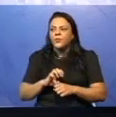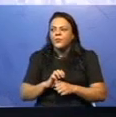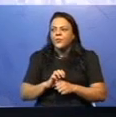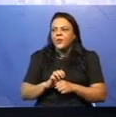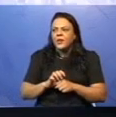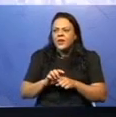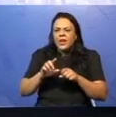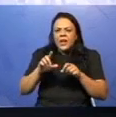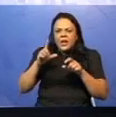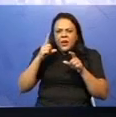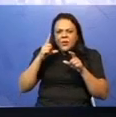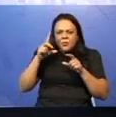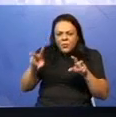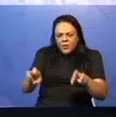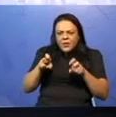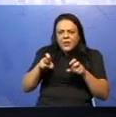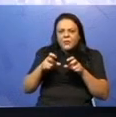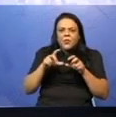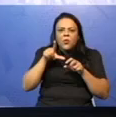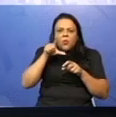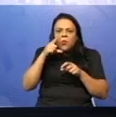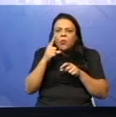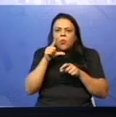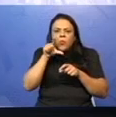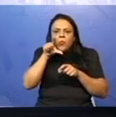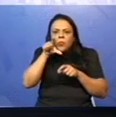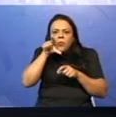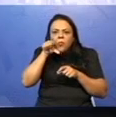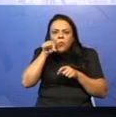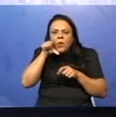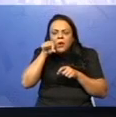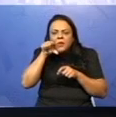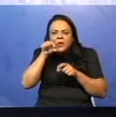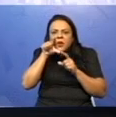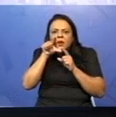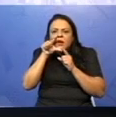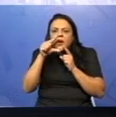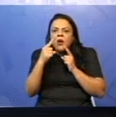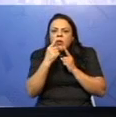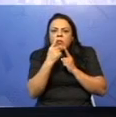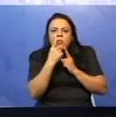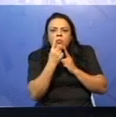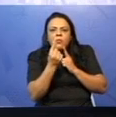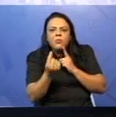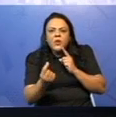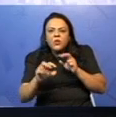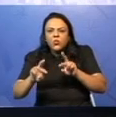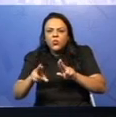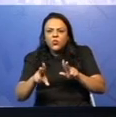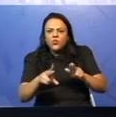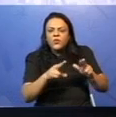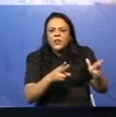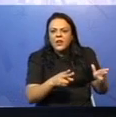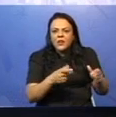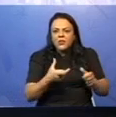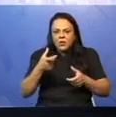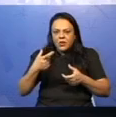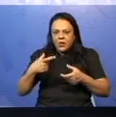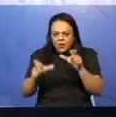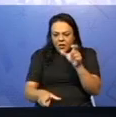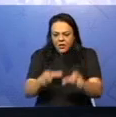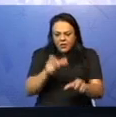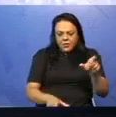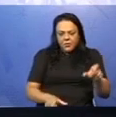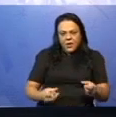mesma espécie tinham bicos diferentes. Se é a mesma espécie, se são fixos, por que tem bicos diferentes? Ele observou